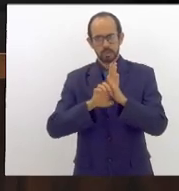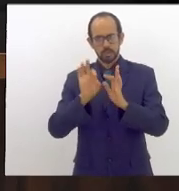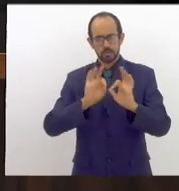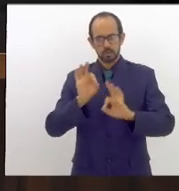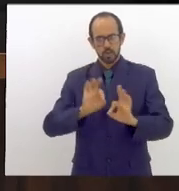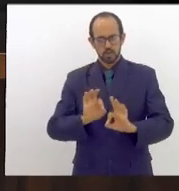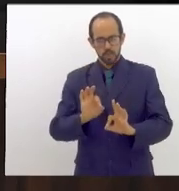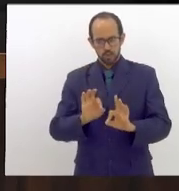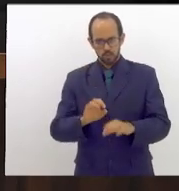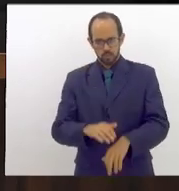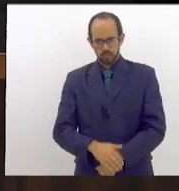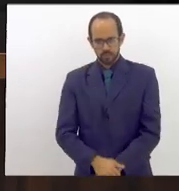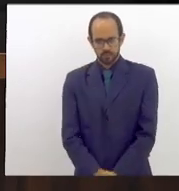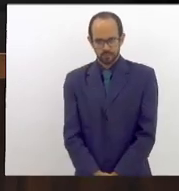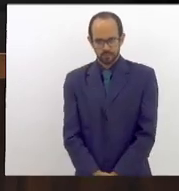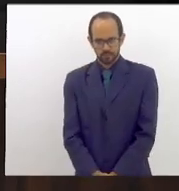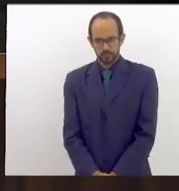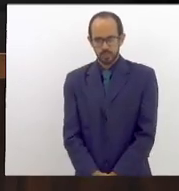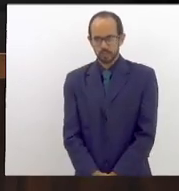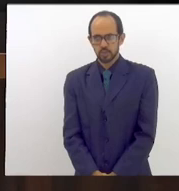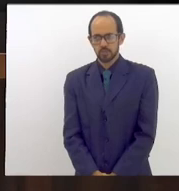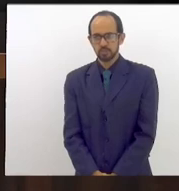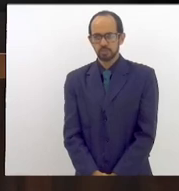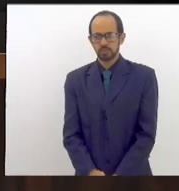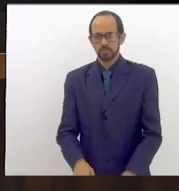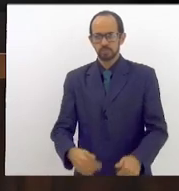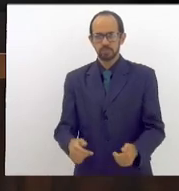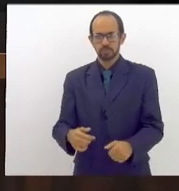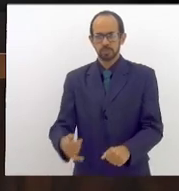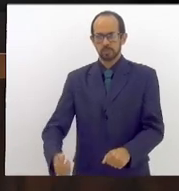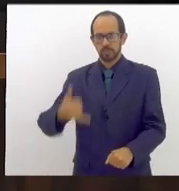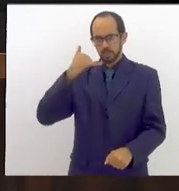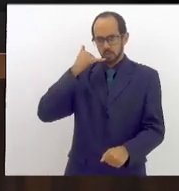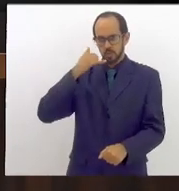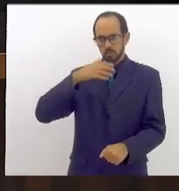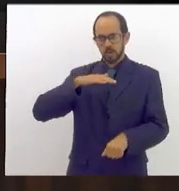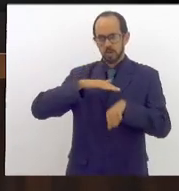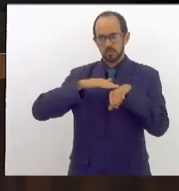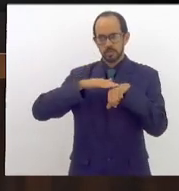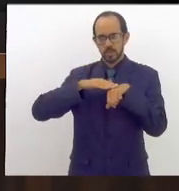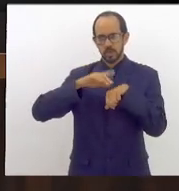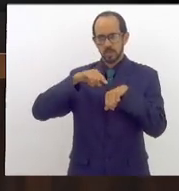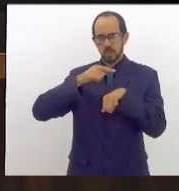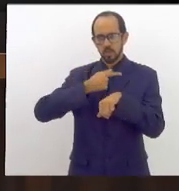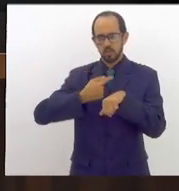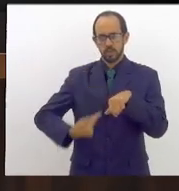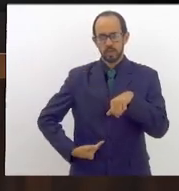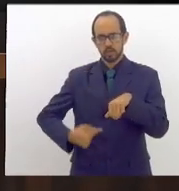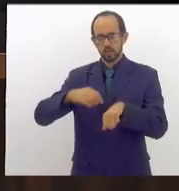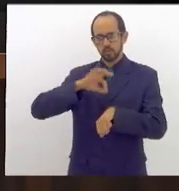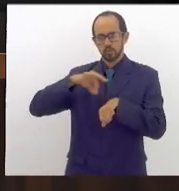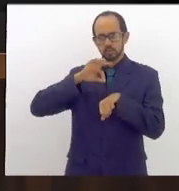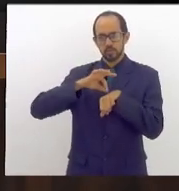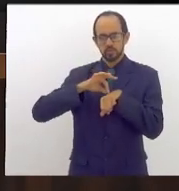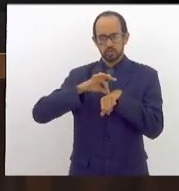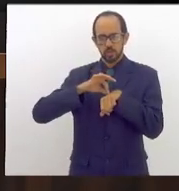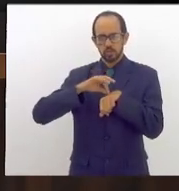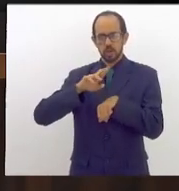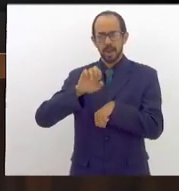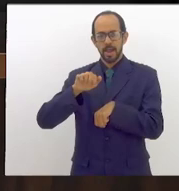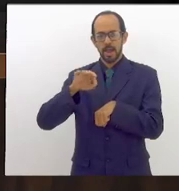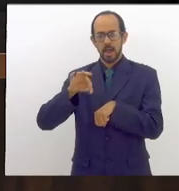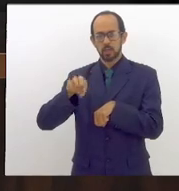projeto quem me ligou para falar desse projeto foi o governador do Espírito Santo Renato Casagrande